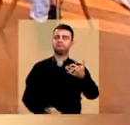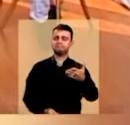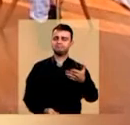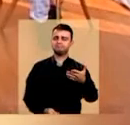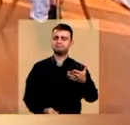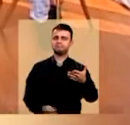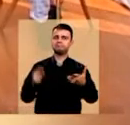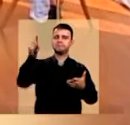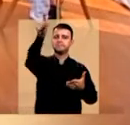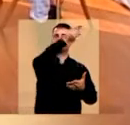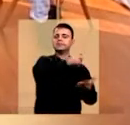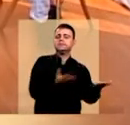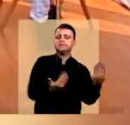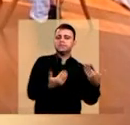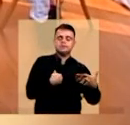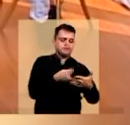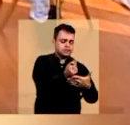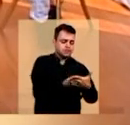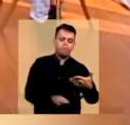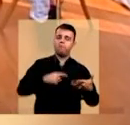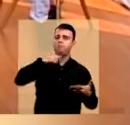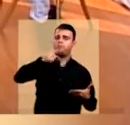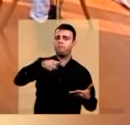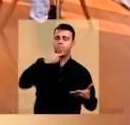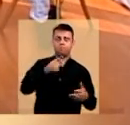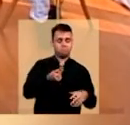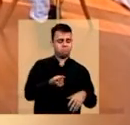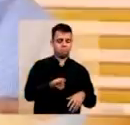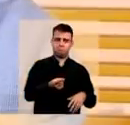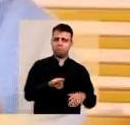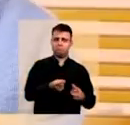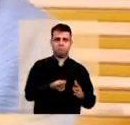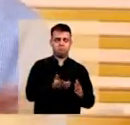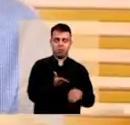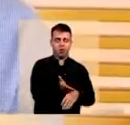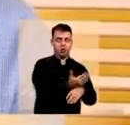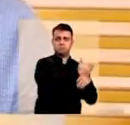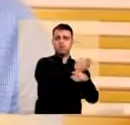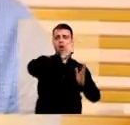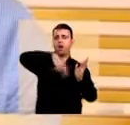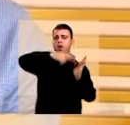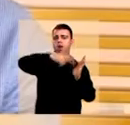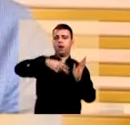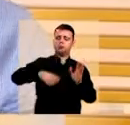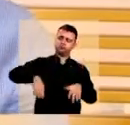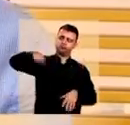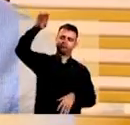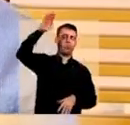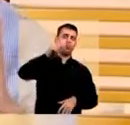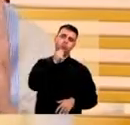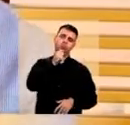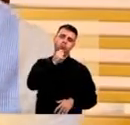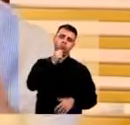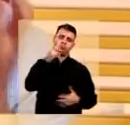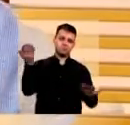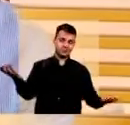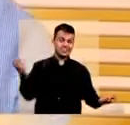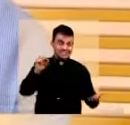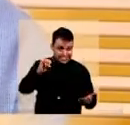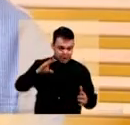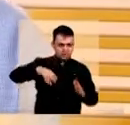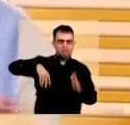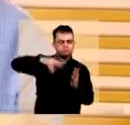sabe redigir. Por que ele não sabe redigir? Porque ele não leu. Né? Se ele tivesse lido todo aquele período, né, ele já seria mais